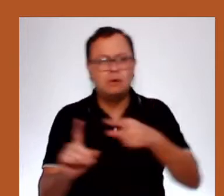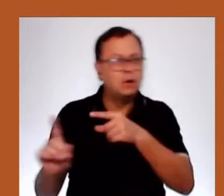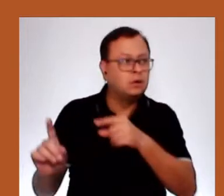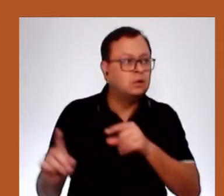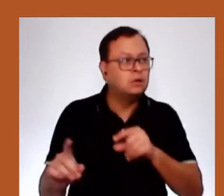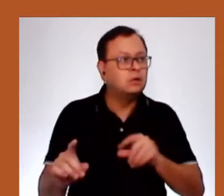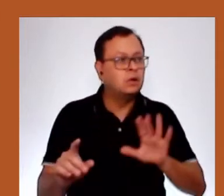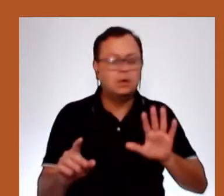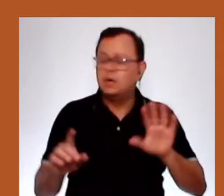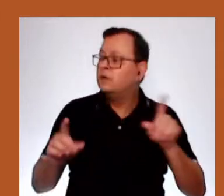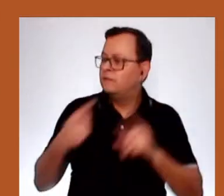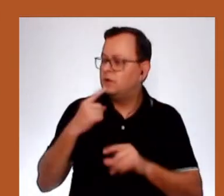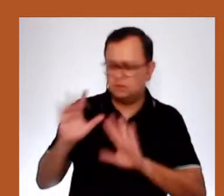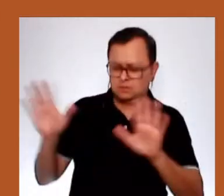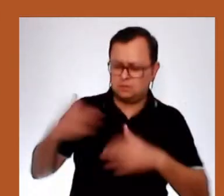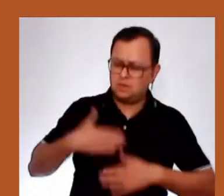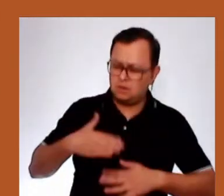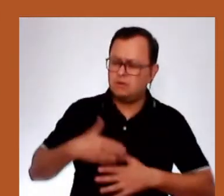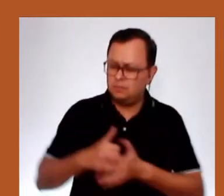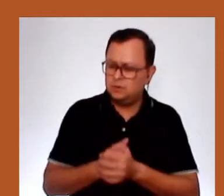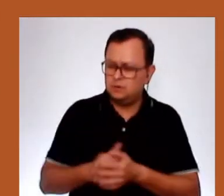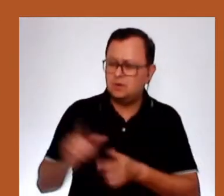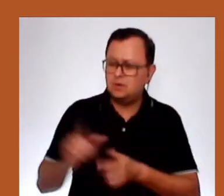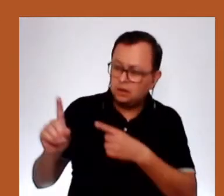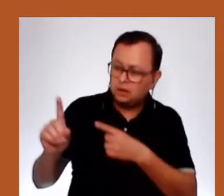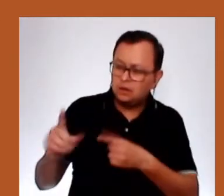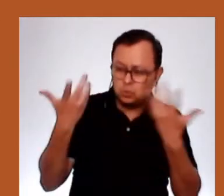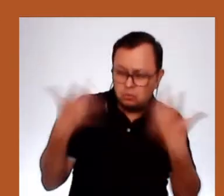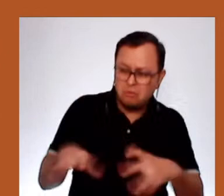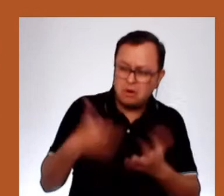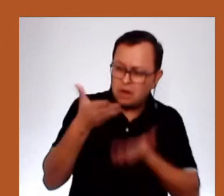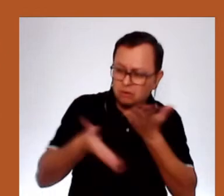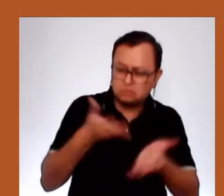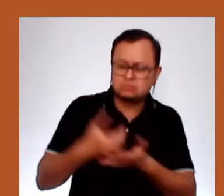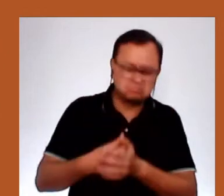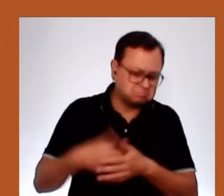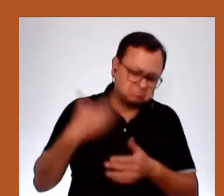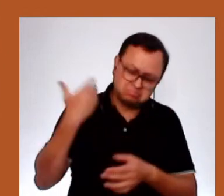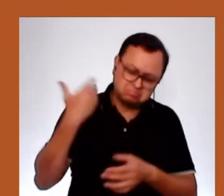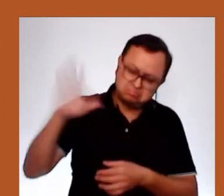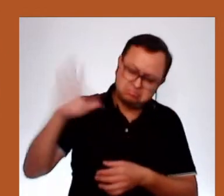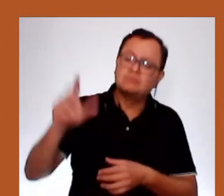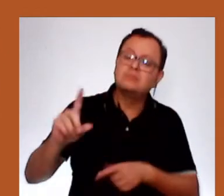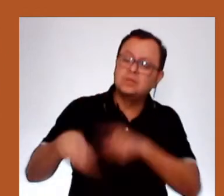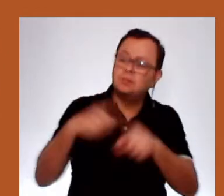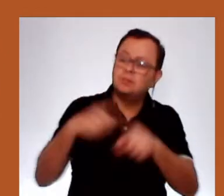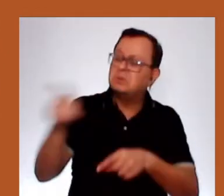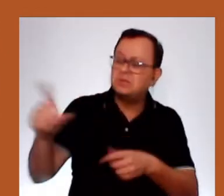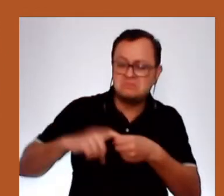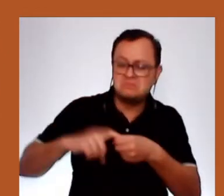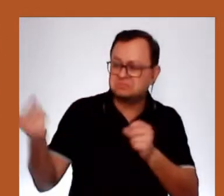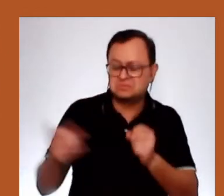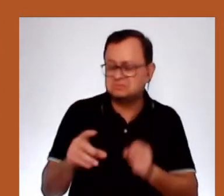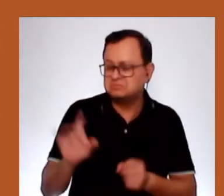só fica quem realmente está de coração. Seleção natural. É uma seleção natural. Tem